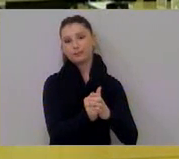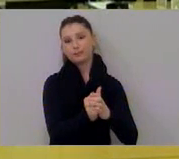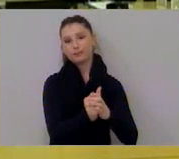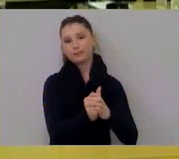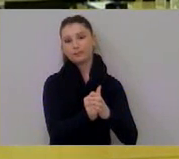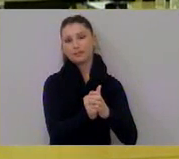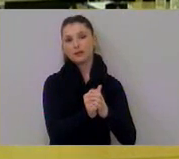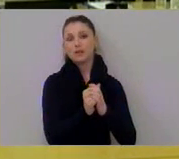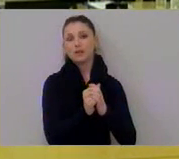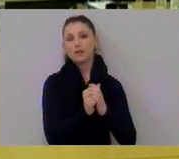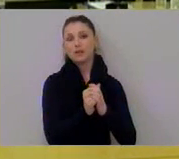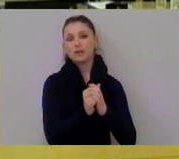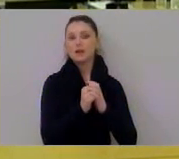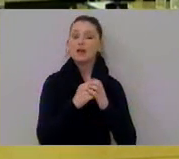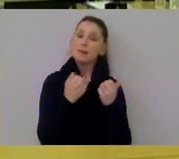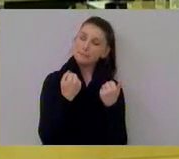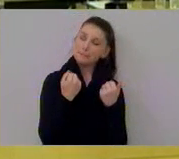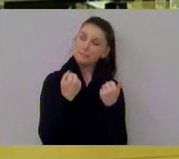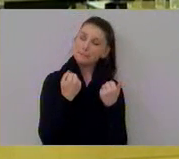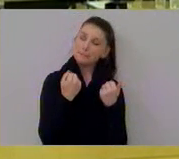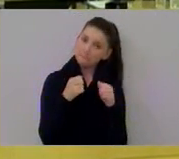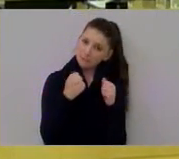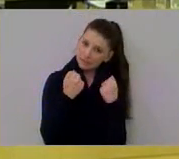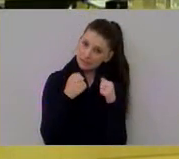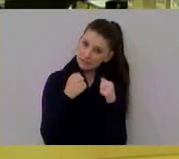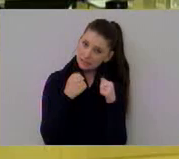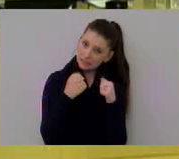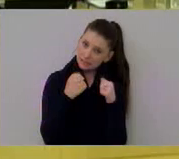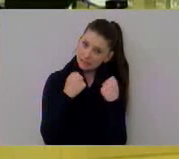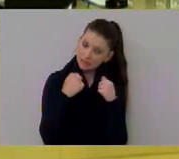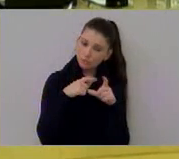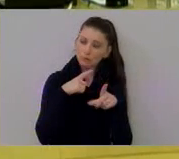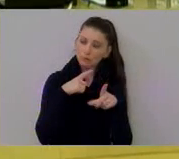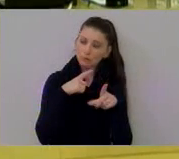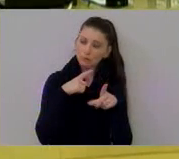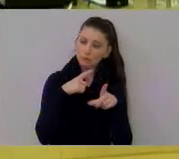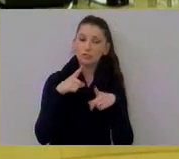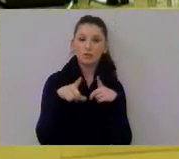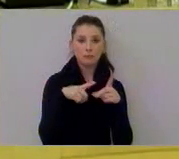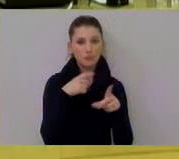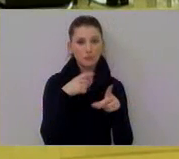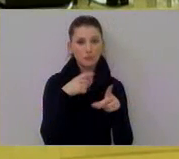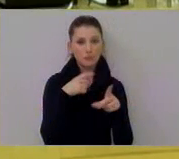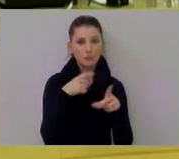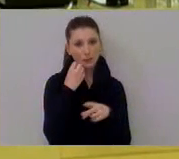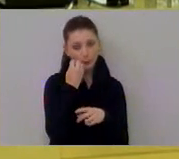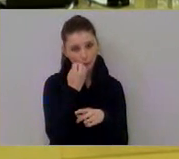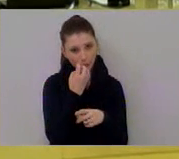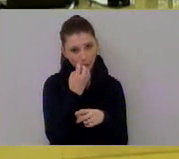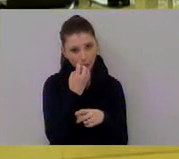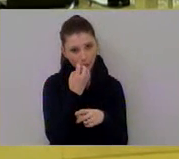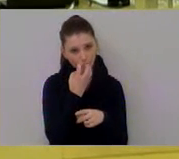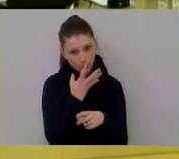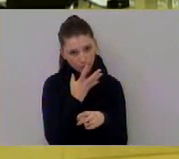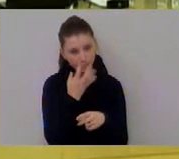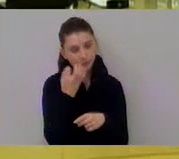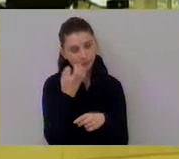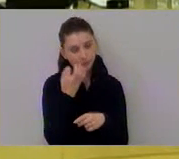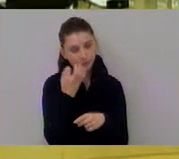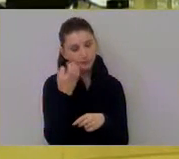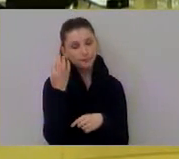um trabalho bem feito. E essa é uma